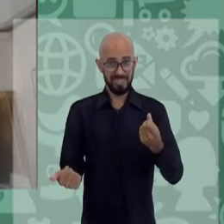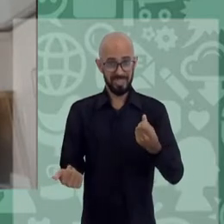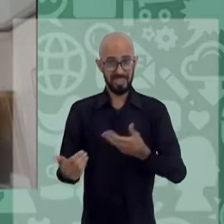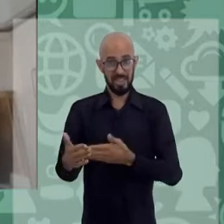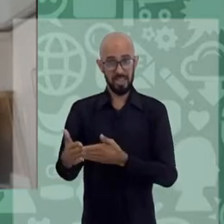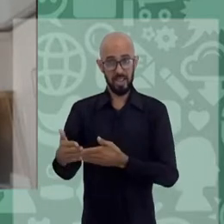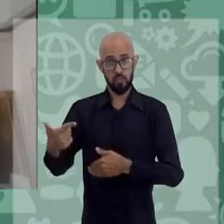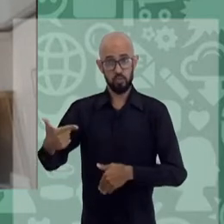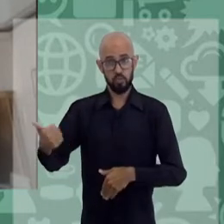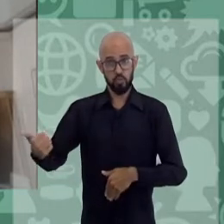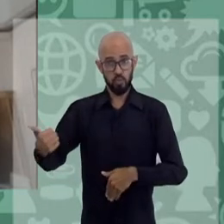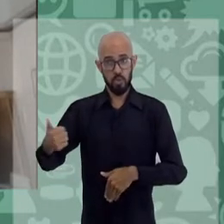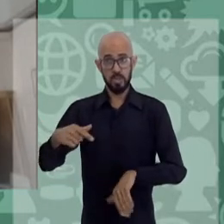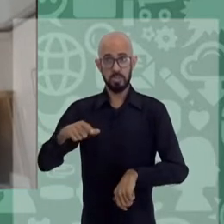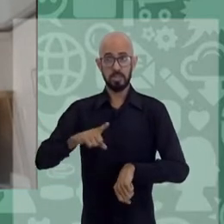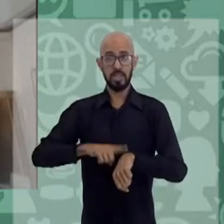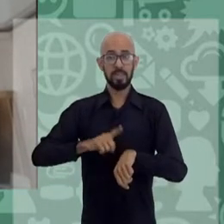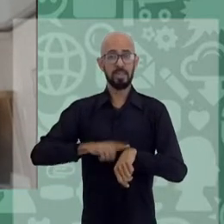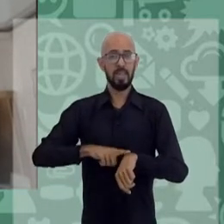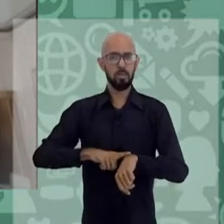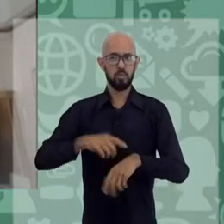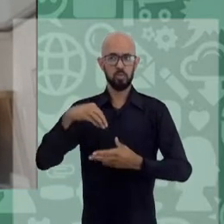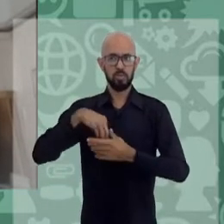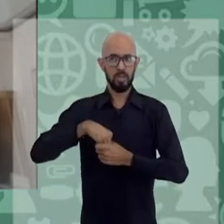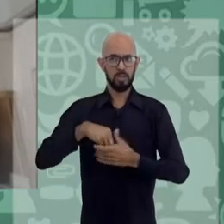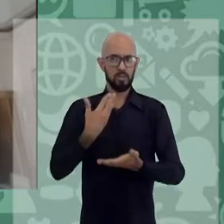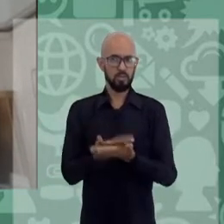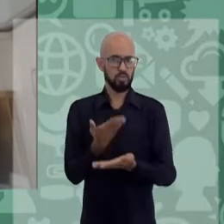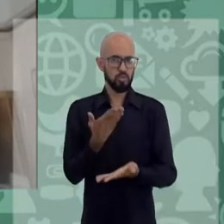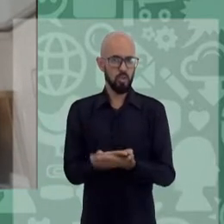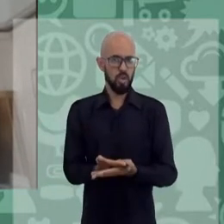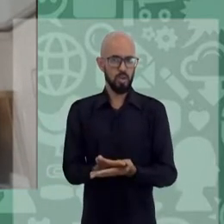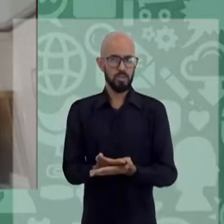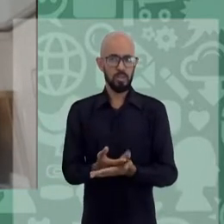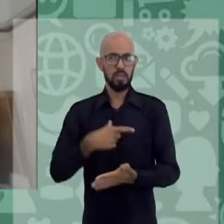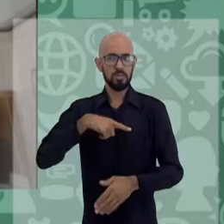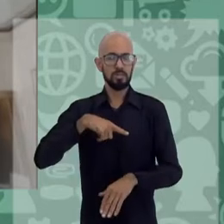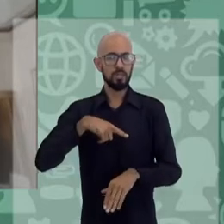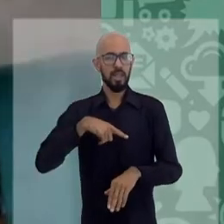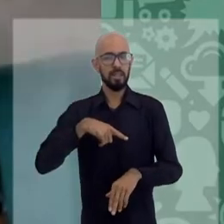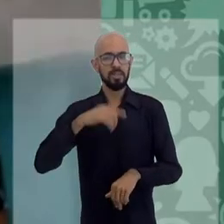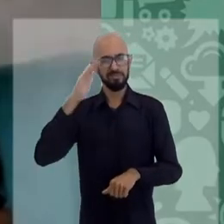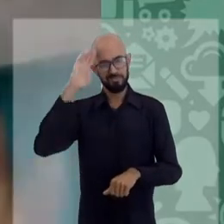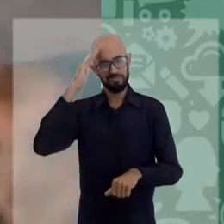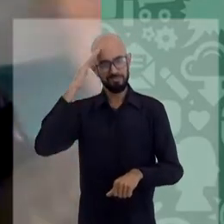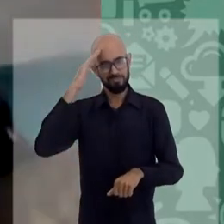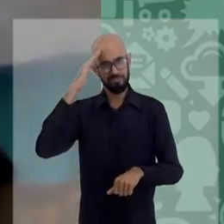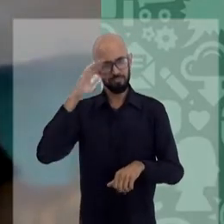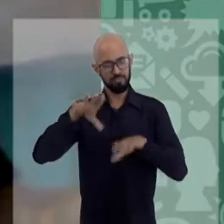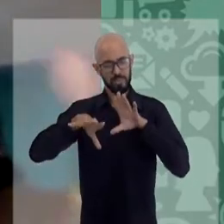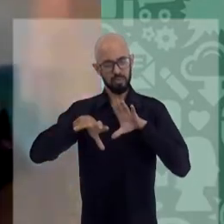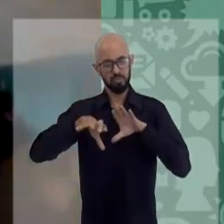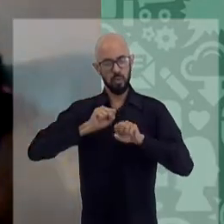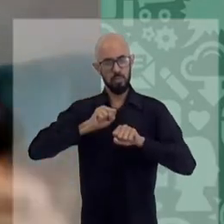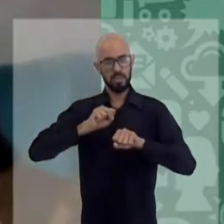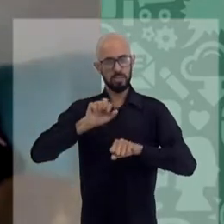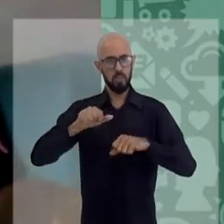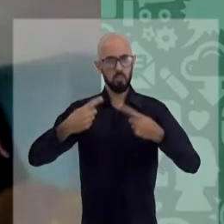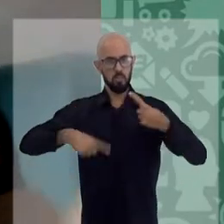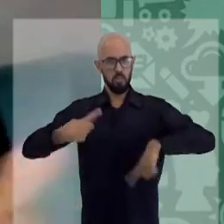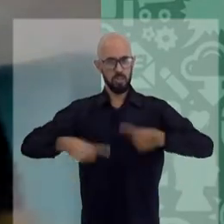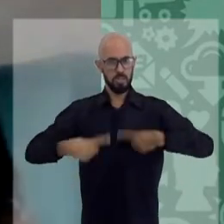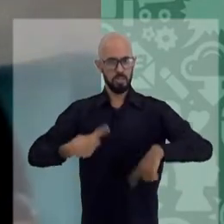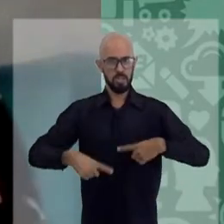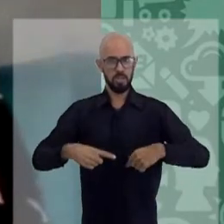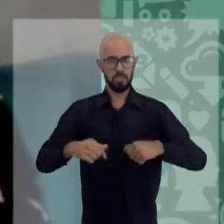anos, eles passam muito tempo dentro da escola. Então, a escola acaba sendo um lugar de formação política. Então, a gente precisa olhar para esse lugar e fazer